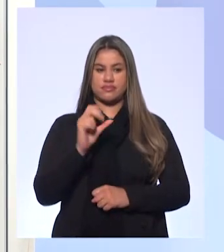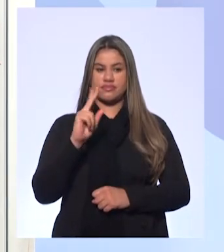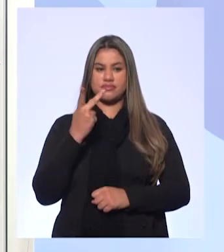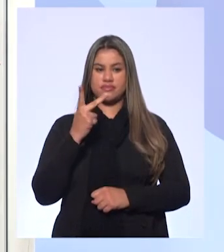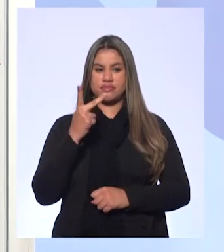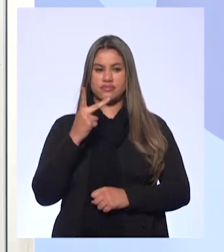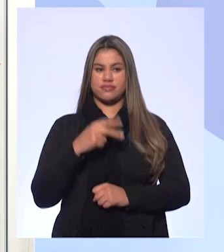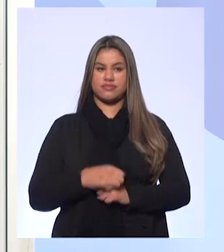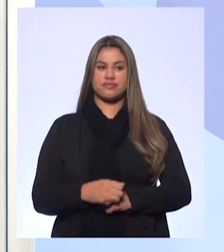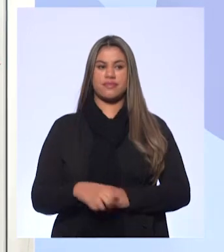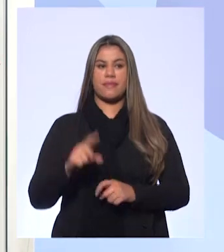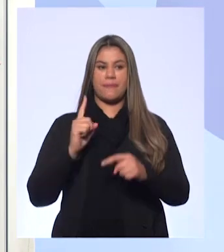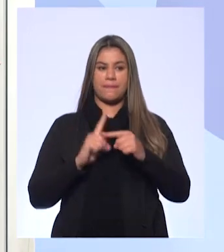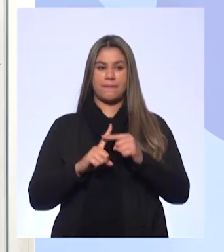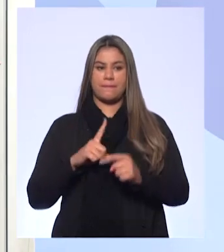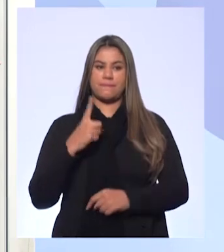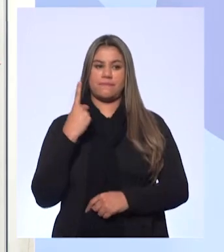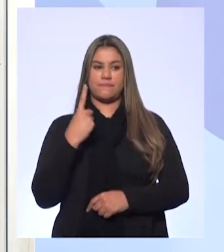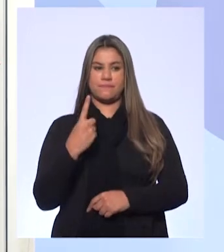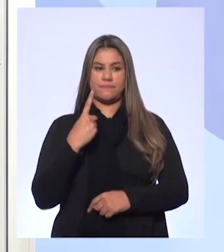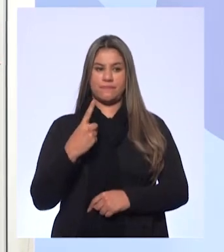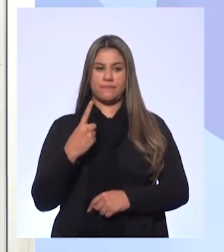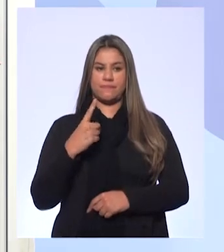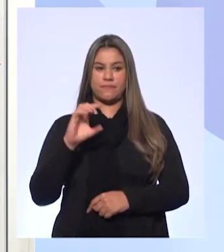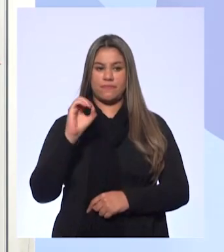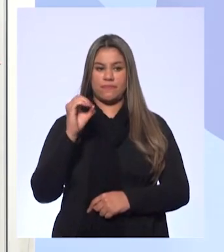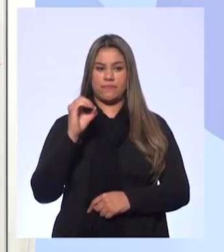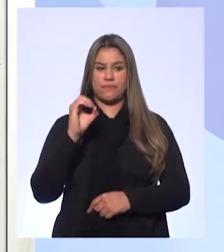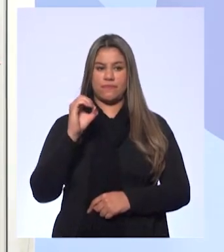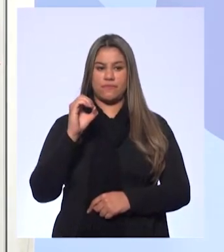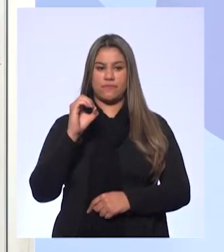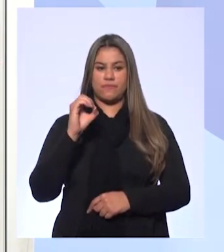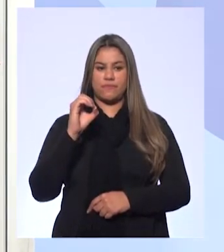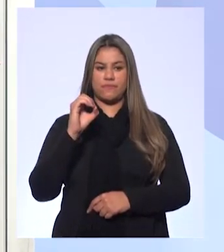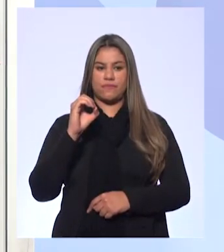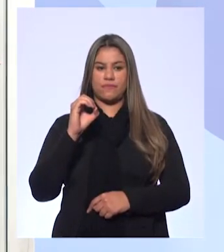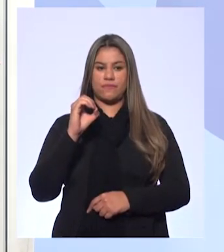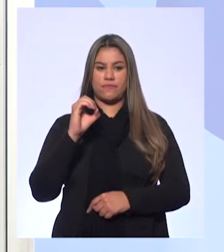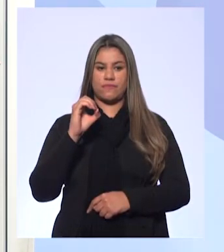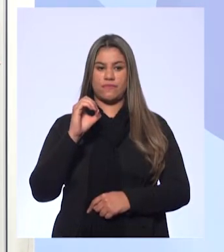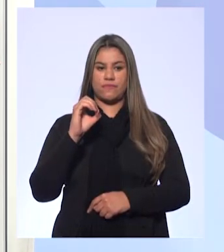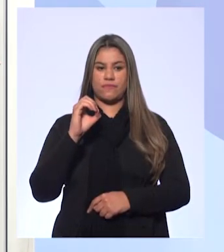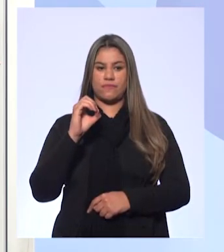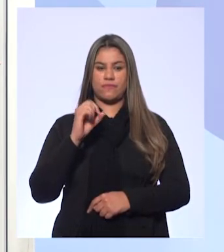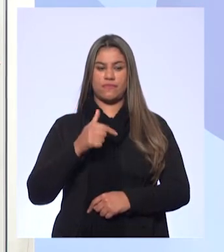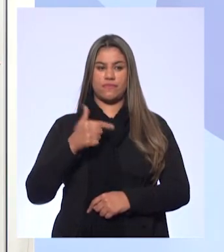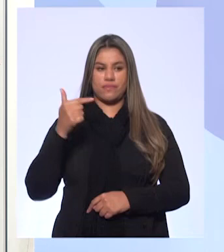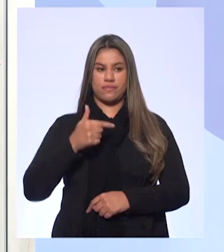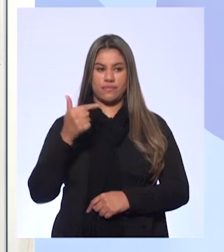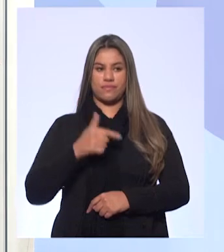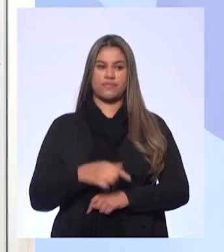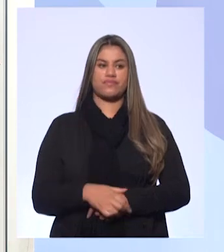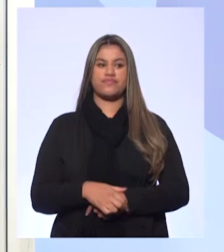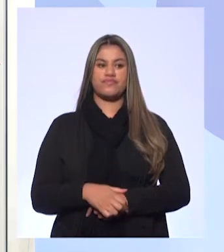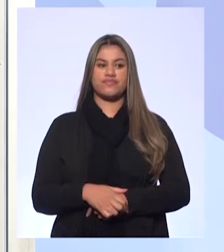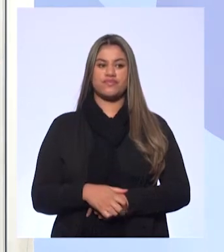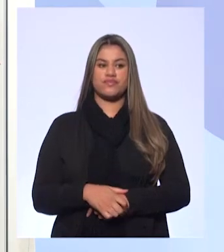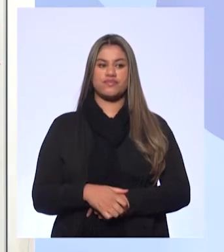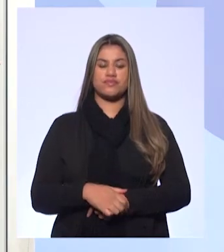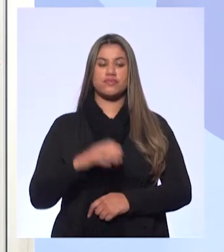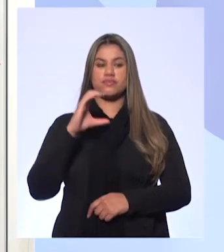hidrogênio, mais 1 oxigênio. O carbono eu sei que pesa